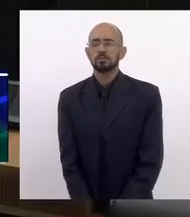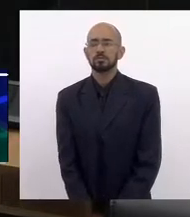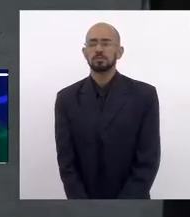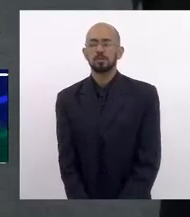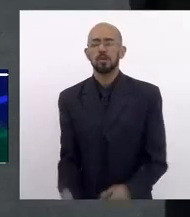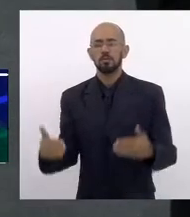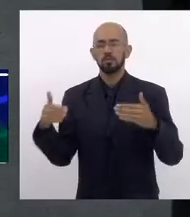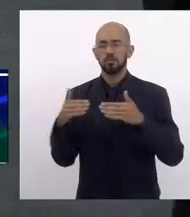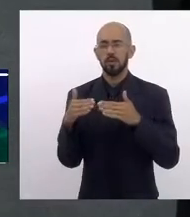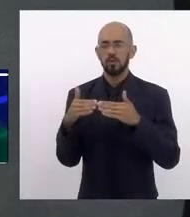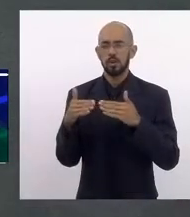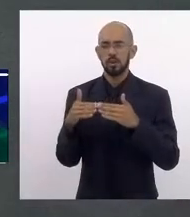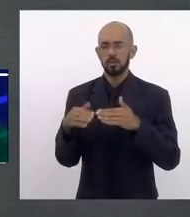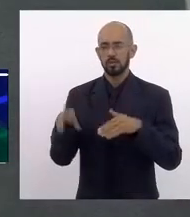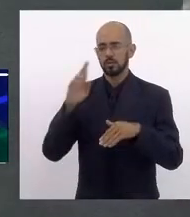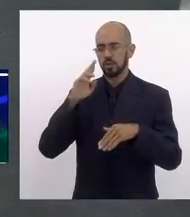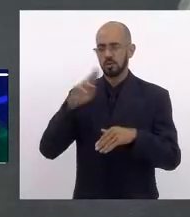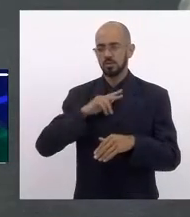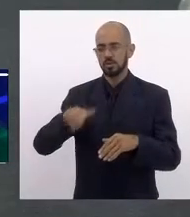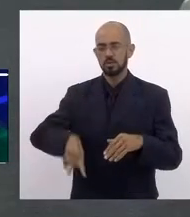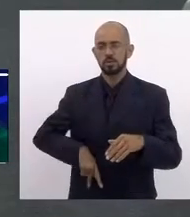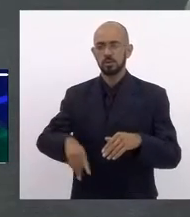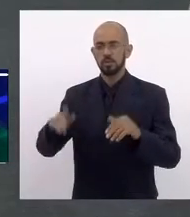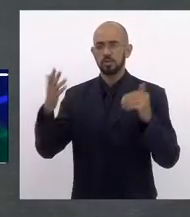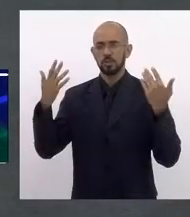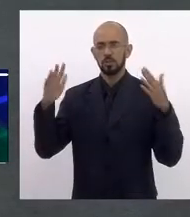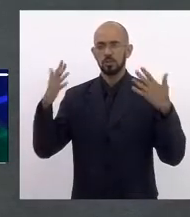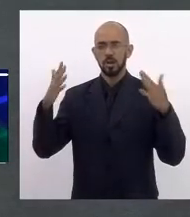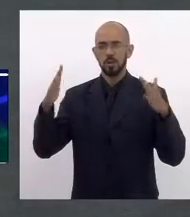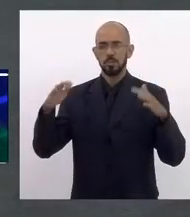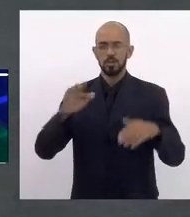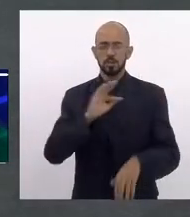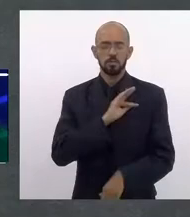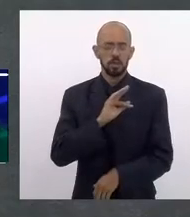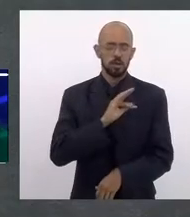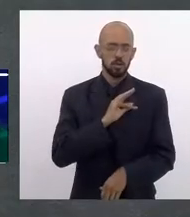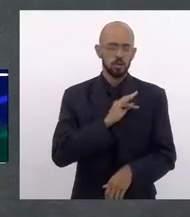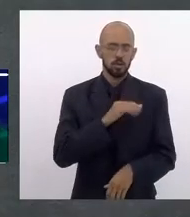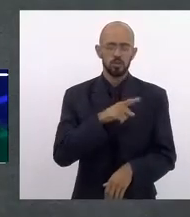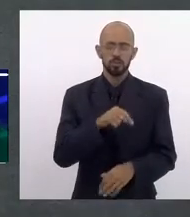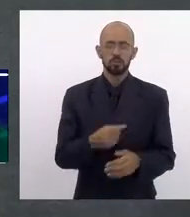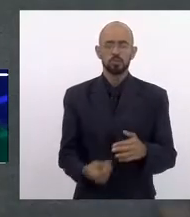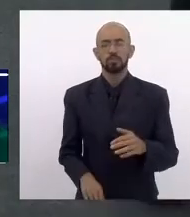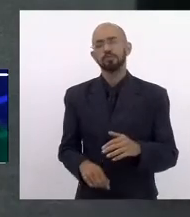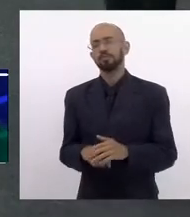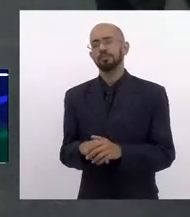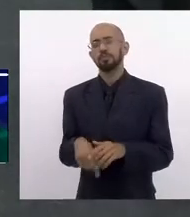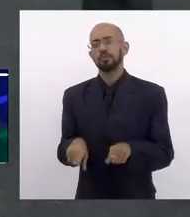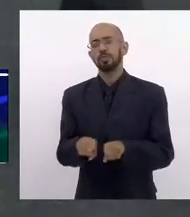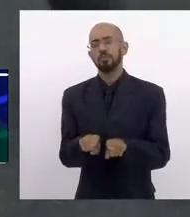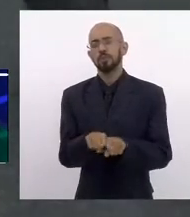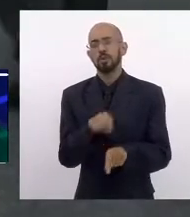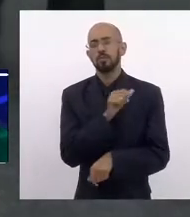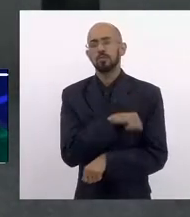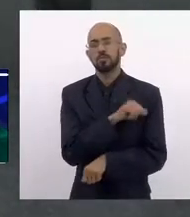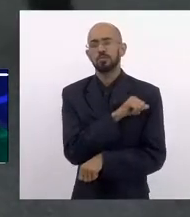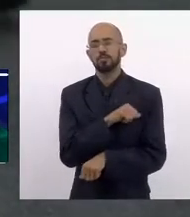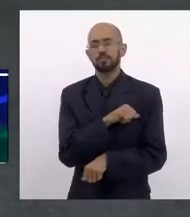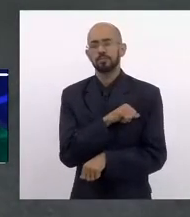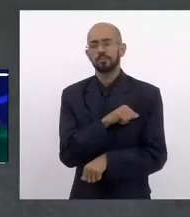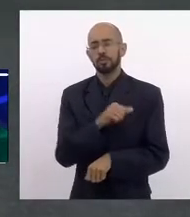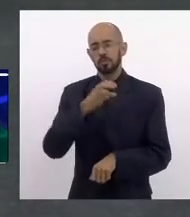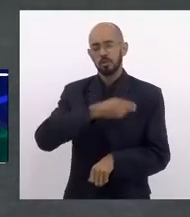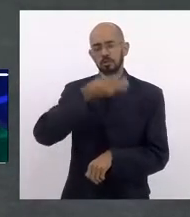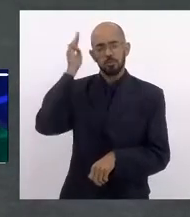acordado. Favorável, senhora presidente. Parabenizando a deputada Marta Rocha, a deputada enfermeira Rejane e o deputado Márcio Pacheco